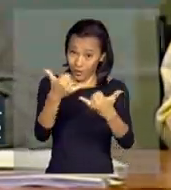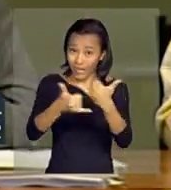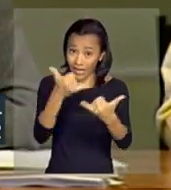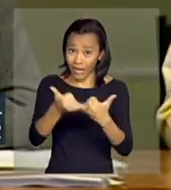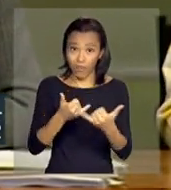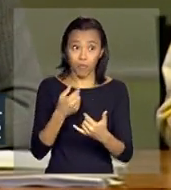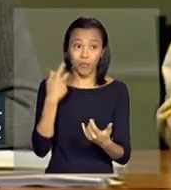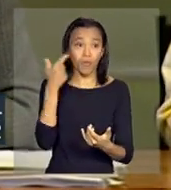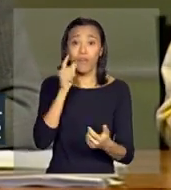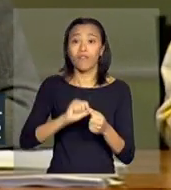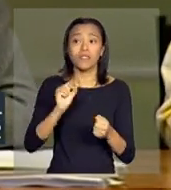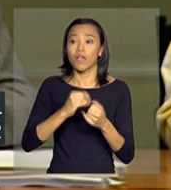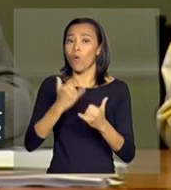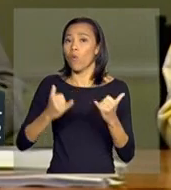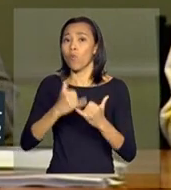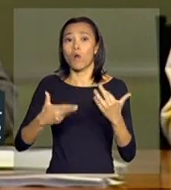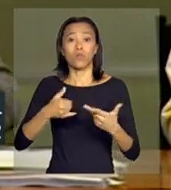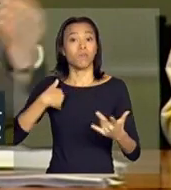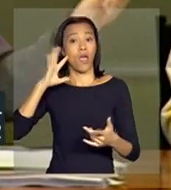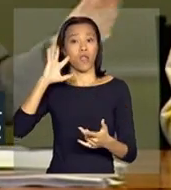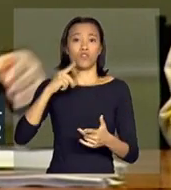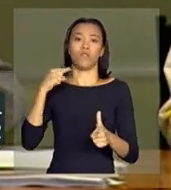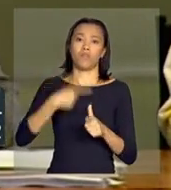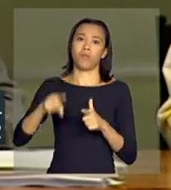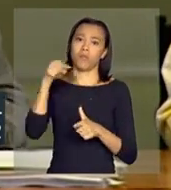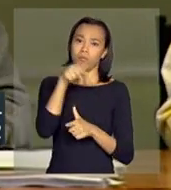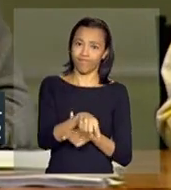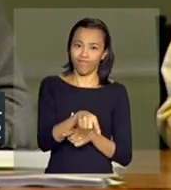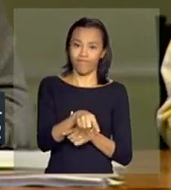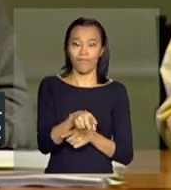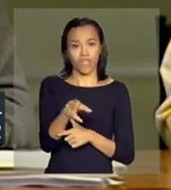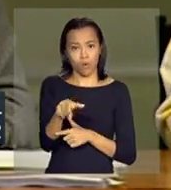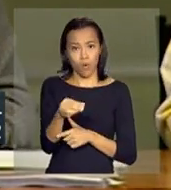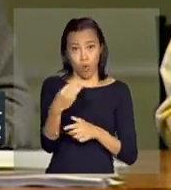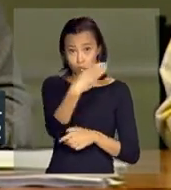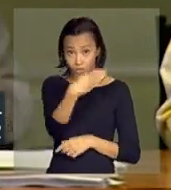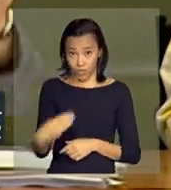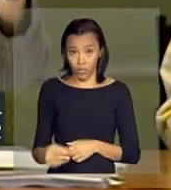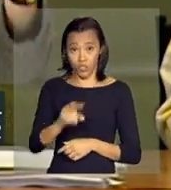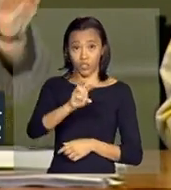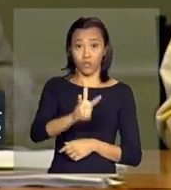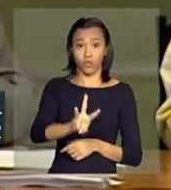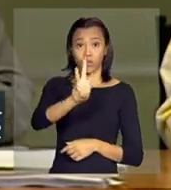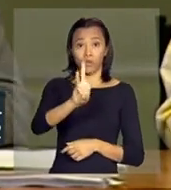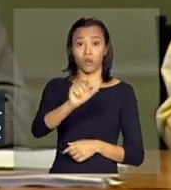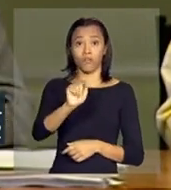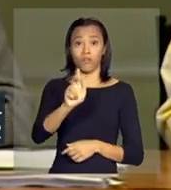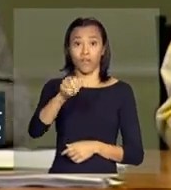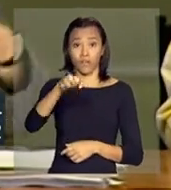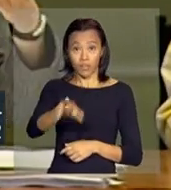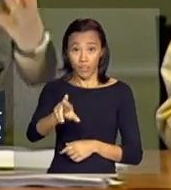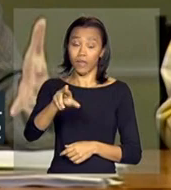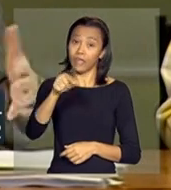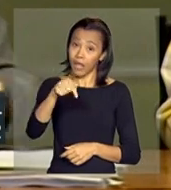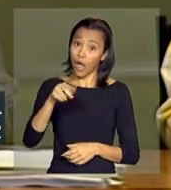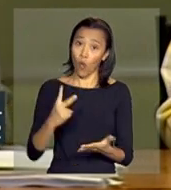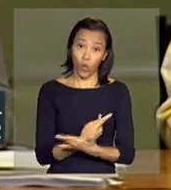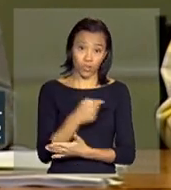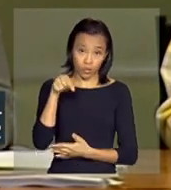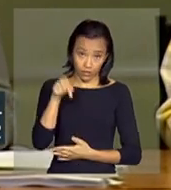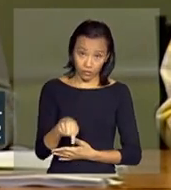do prejuízo para resolver, como disse aqui o ministro Wagner, no caso do terminal de cargas, na hora que